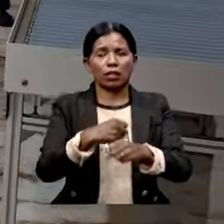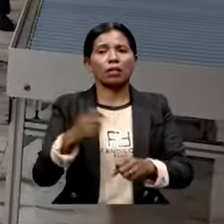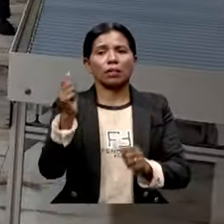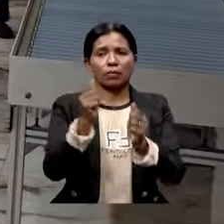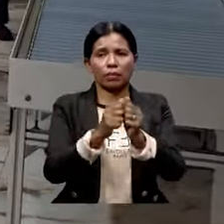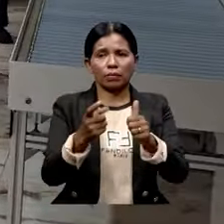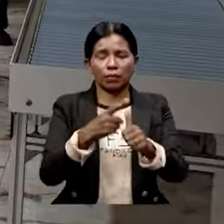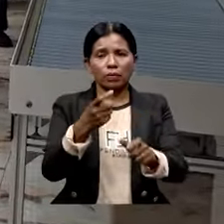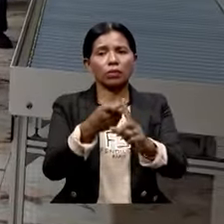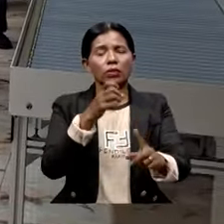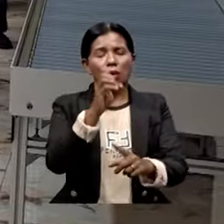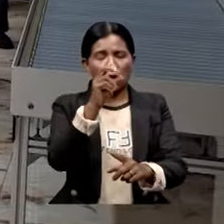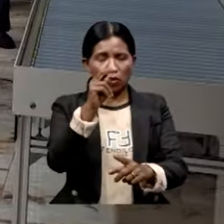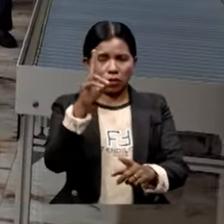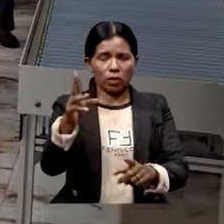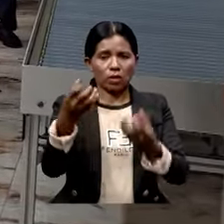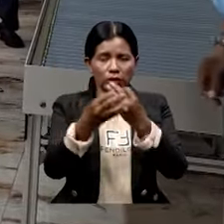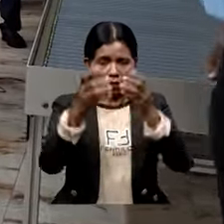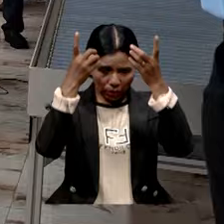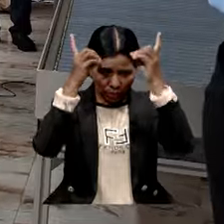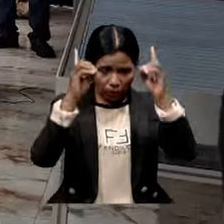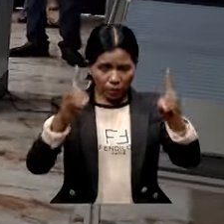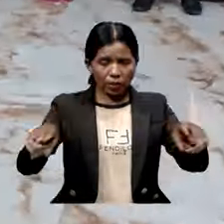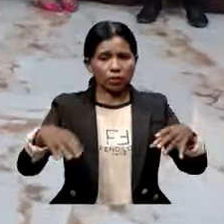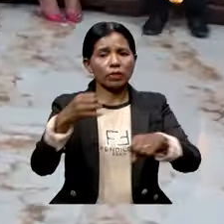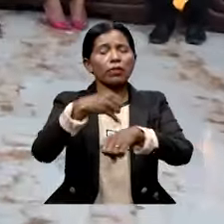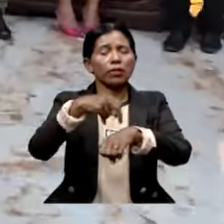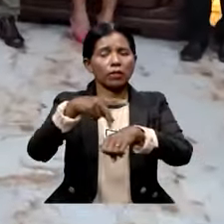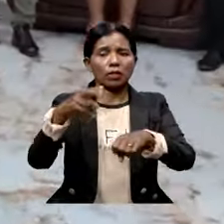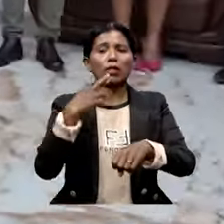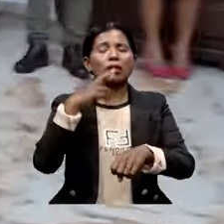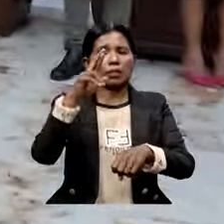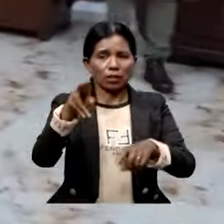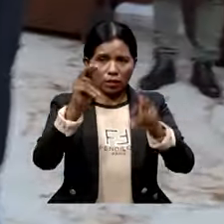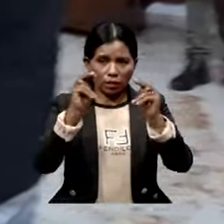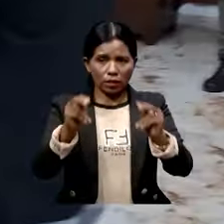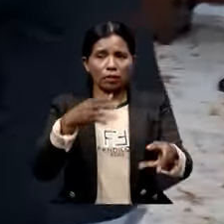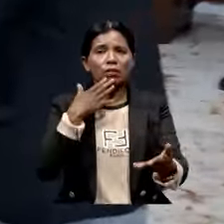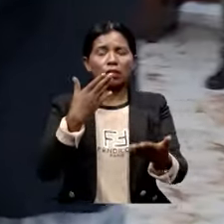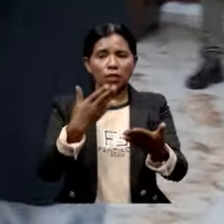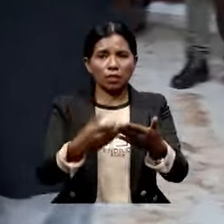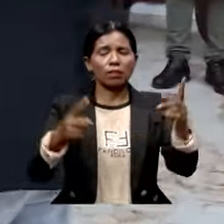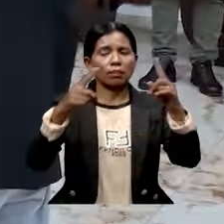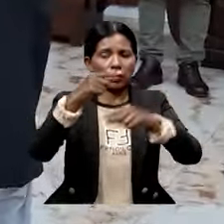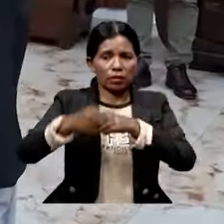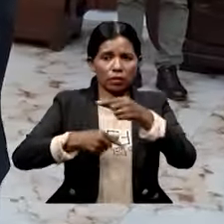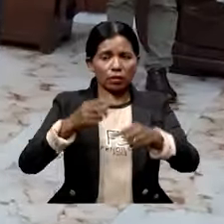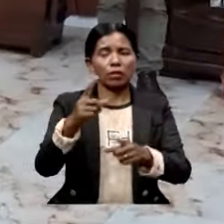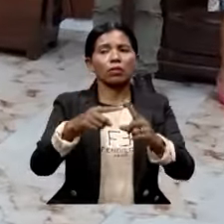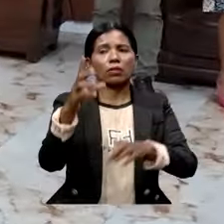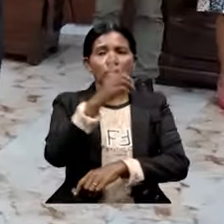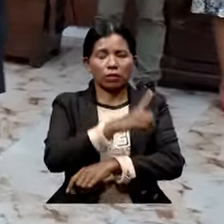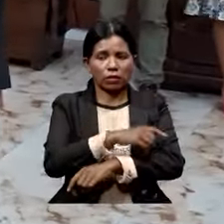ulu kusionu ato determina sistema internacional onde responde necessidade nebe dia clio baseração ou em loron nien